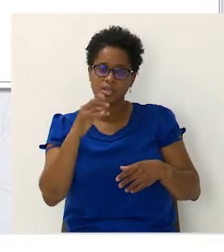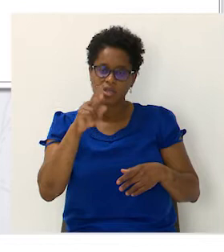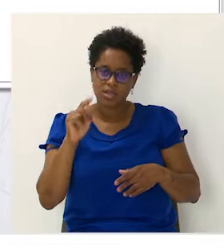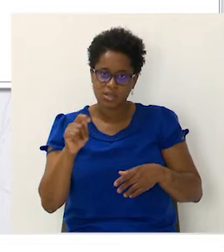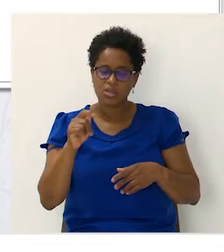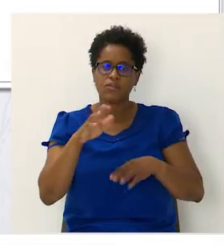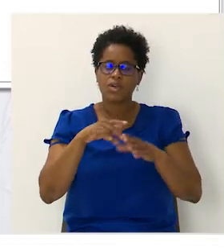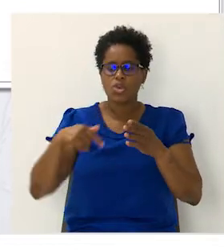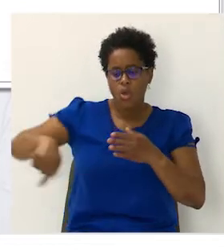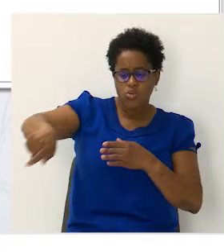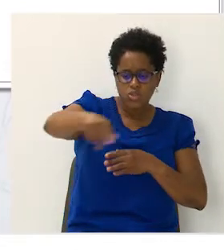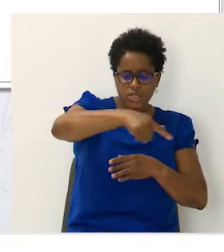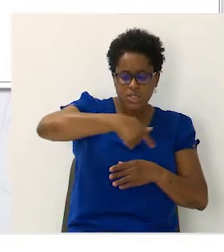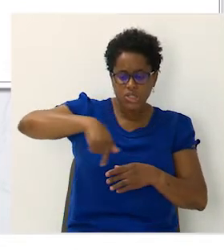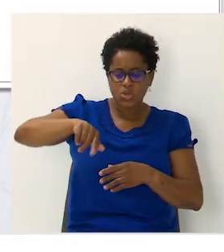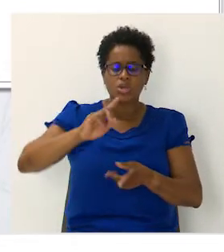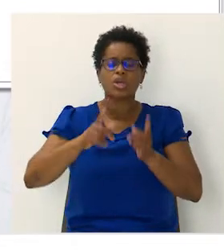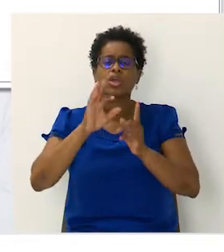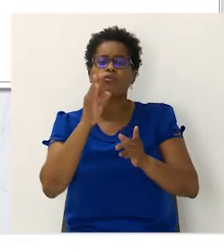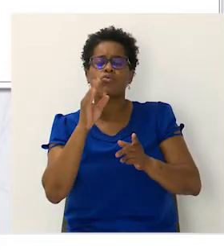círculos. Que função tinha?